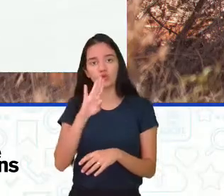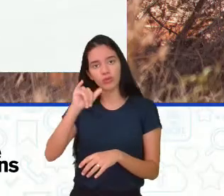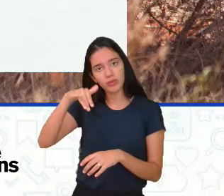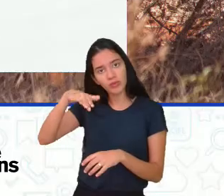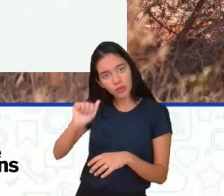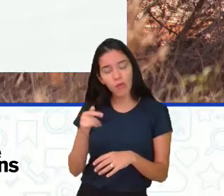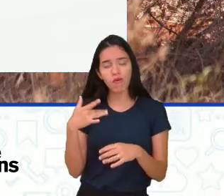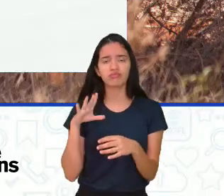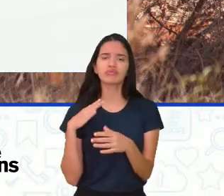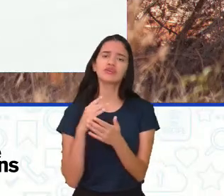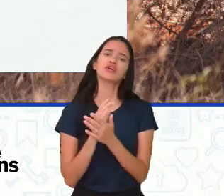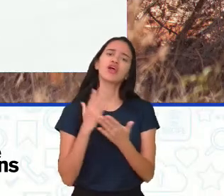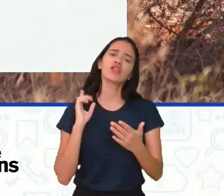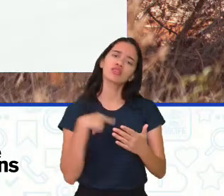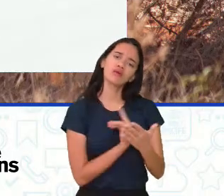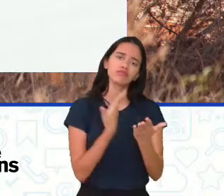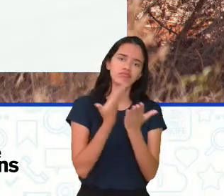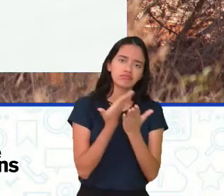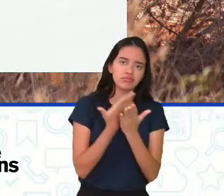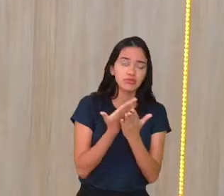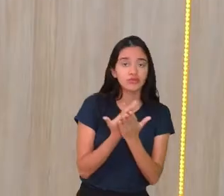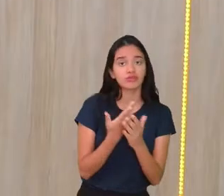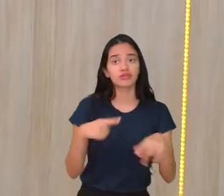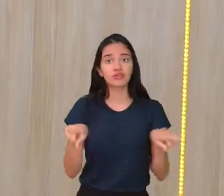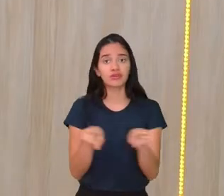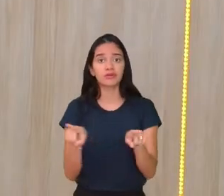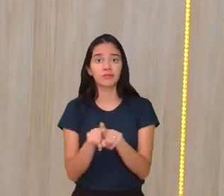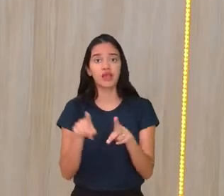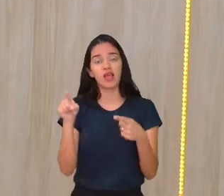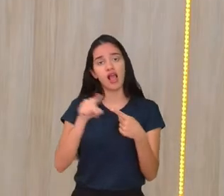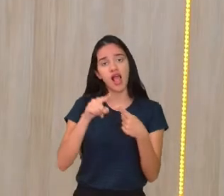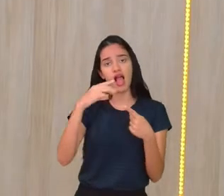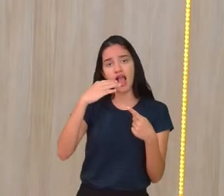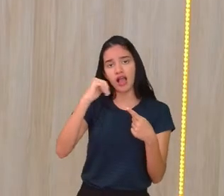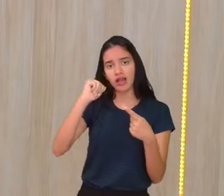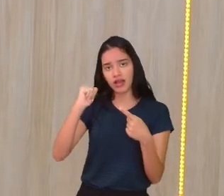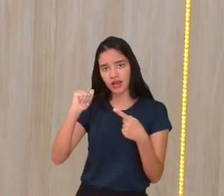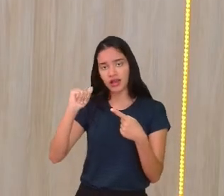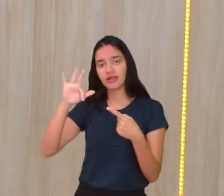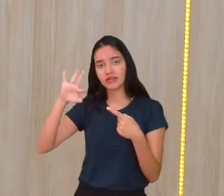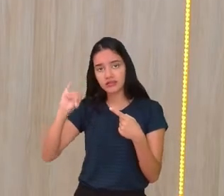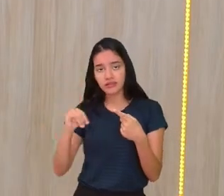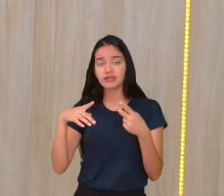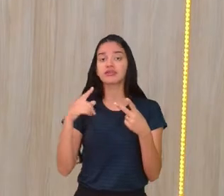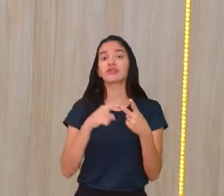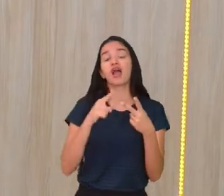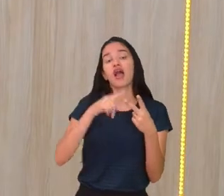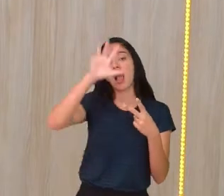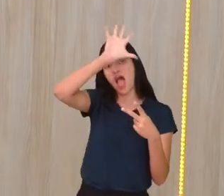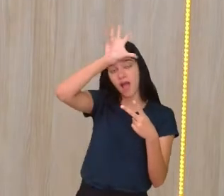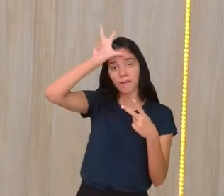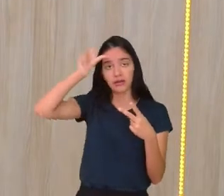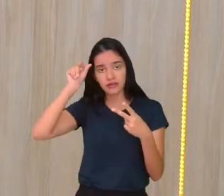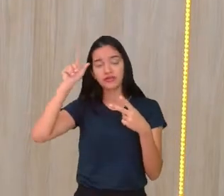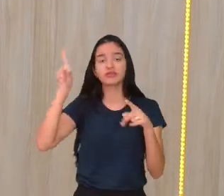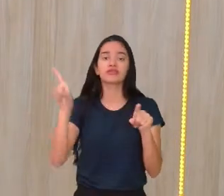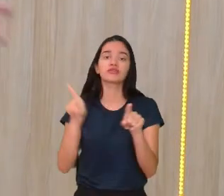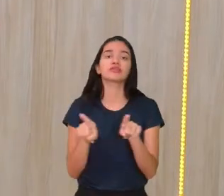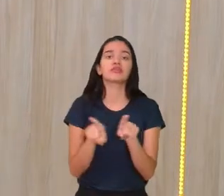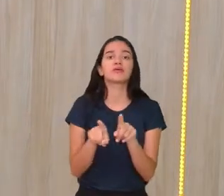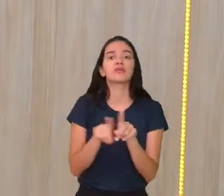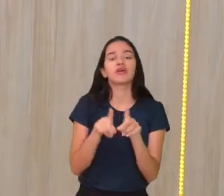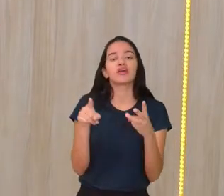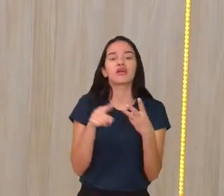em aulas anteriores, falamos aqui da Caatinga, falamos aqui da Amazônia, tem os Campos